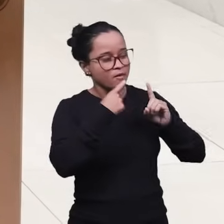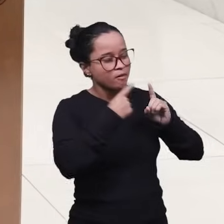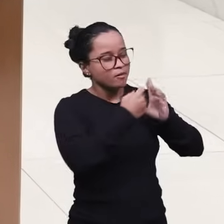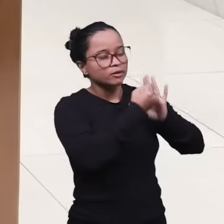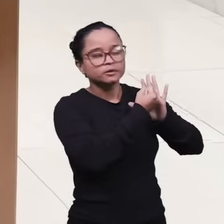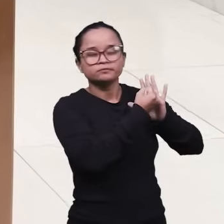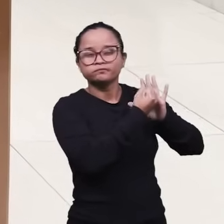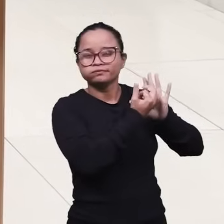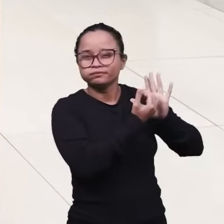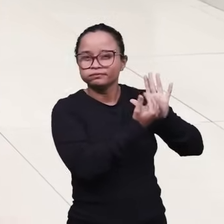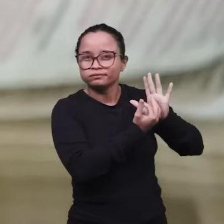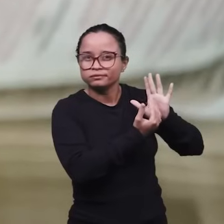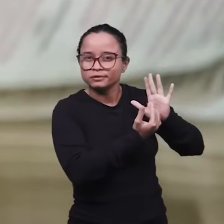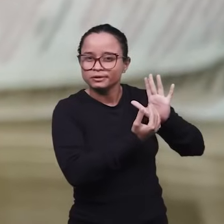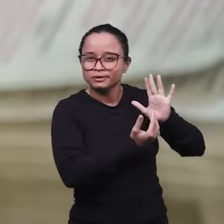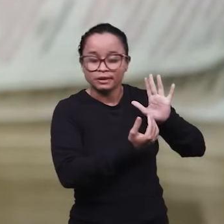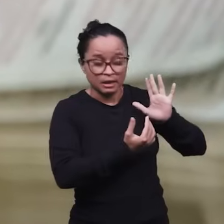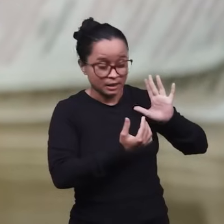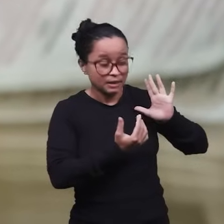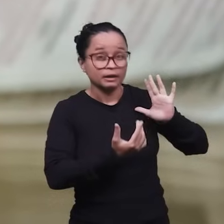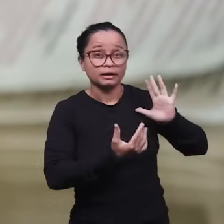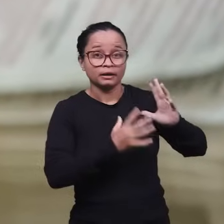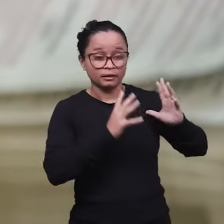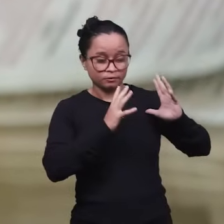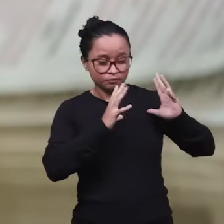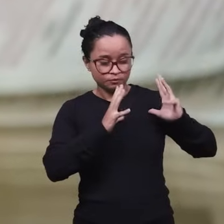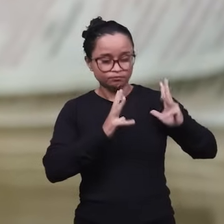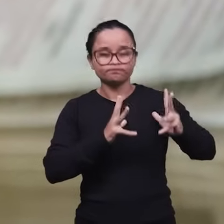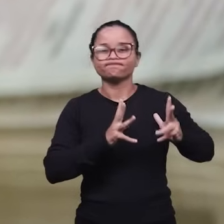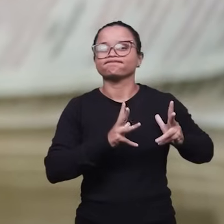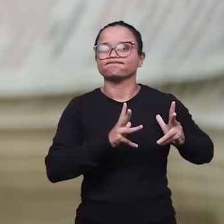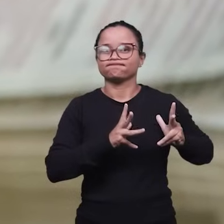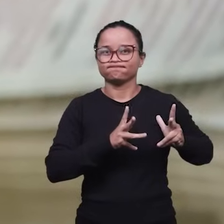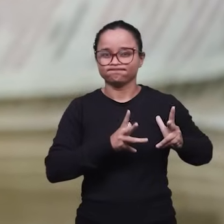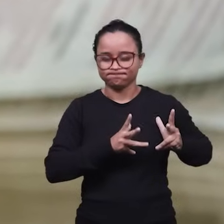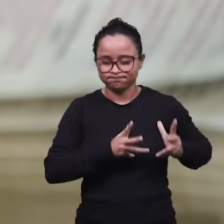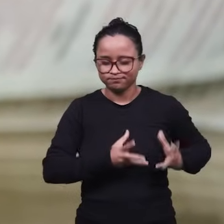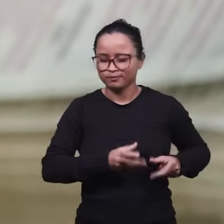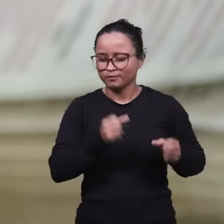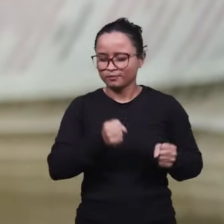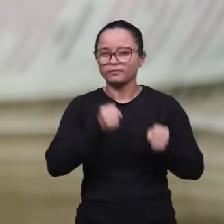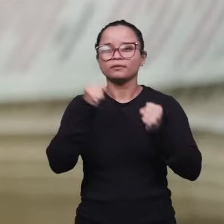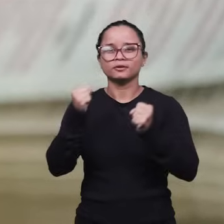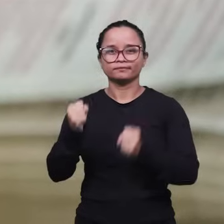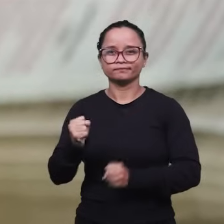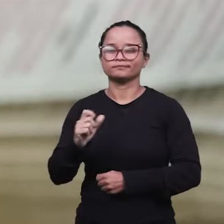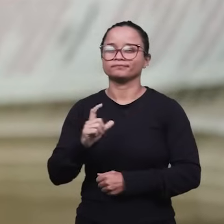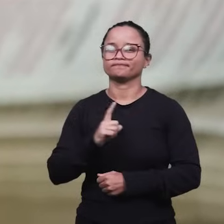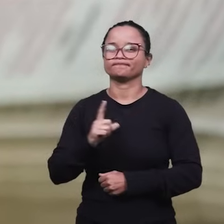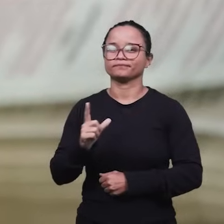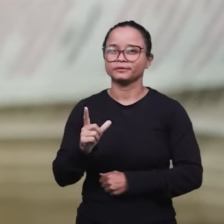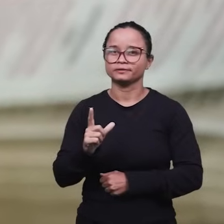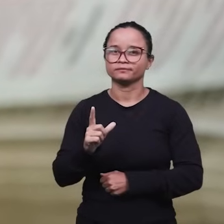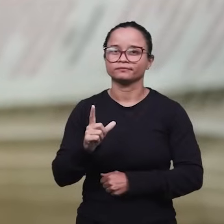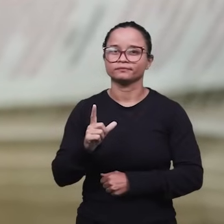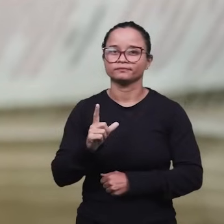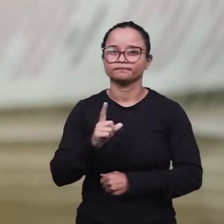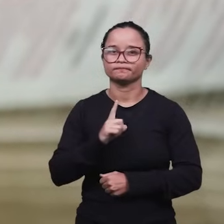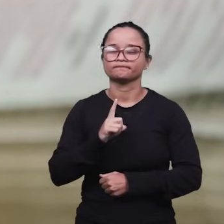na cruz tem poder para me